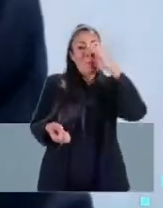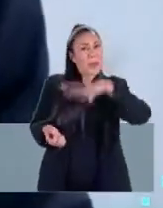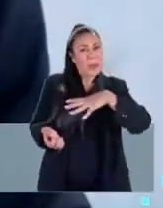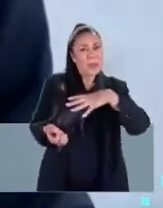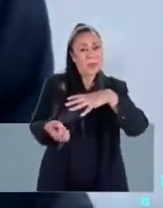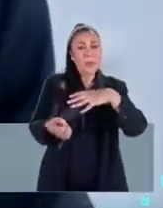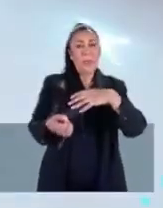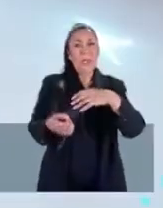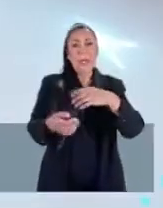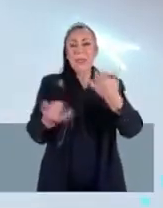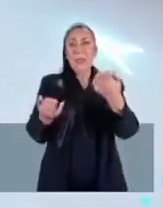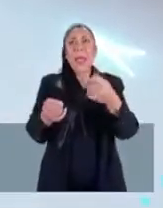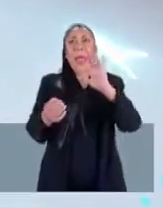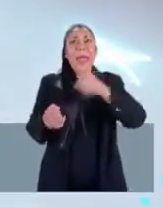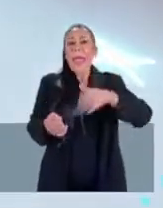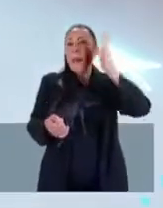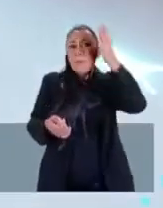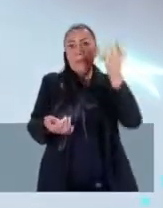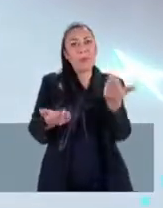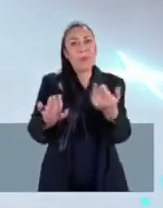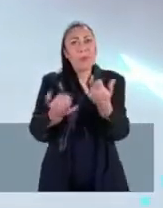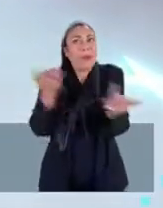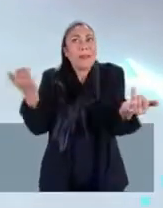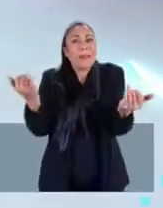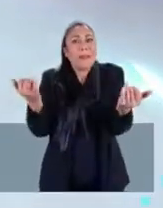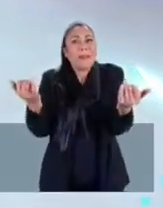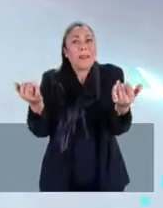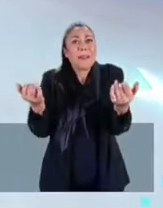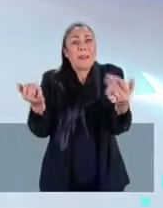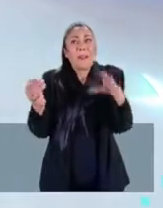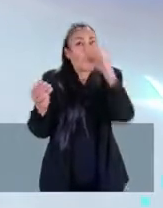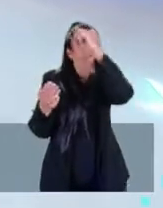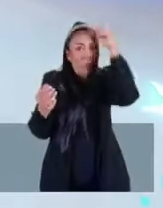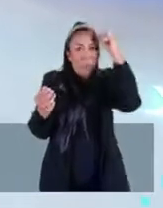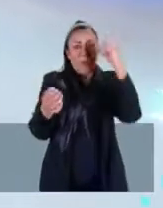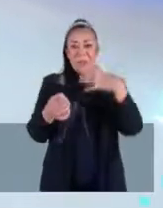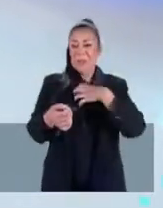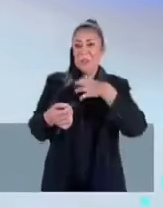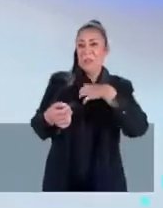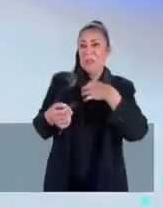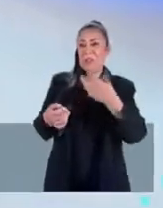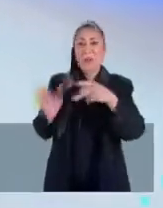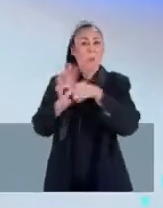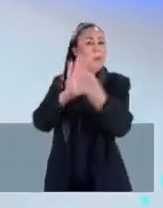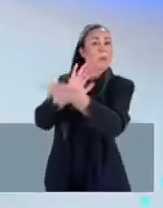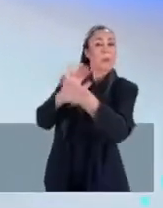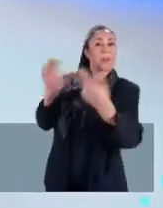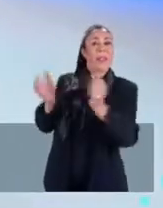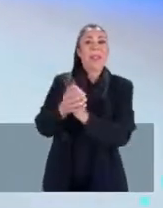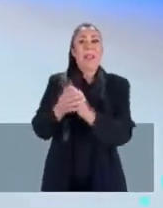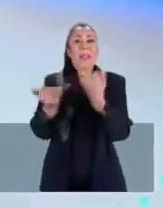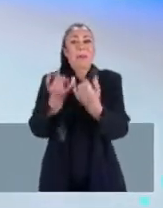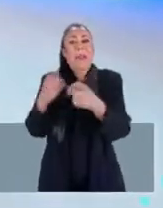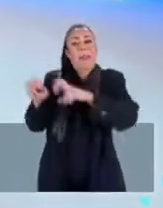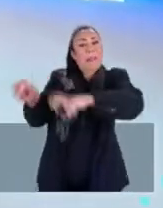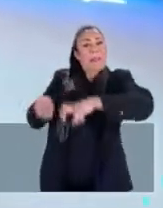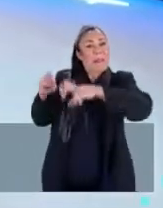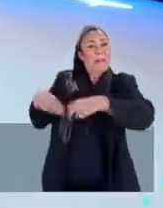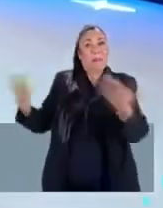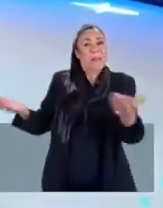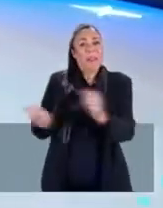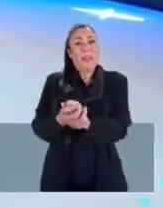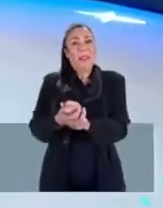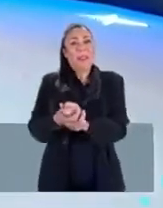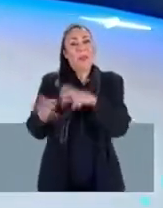pouco ignorante, é o que ele é mesmo, um pouco ignorante. Aquele jeitão bruto dele, aquele jeitão de capial, sabe? Lá